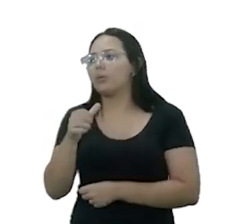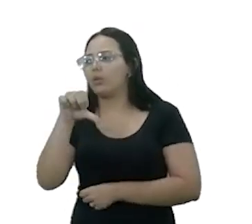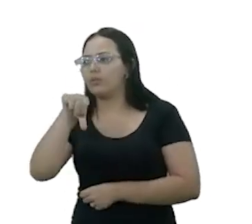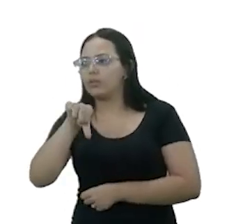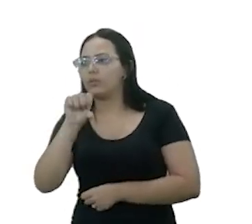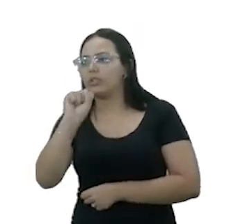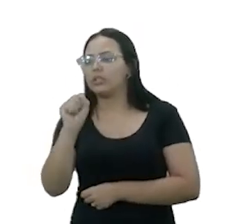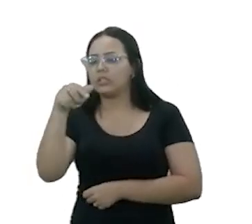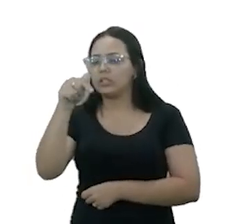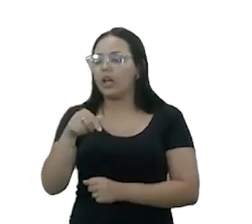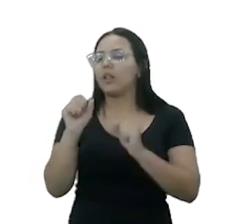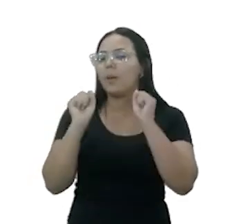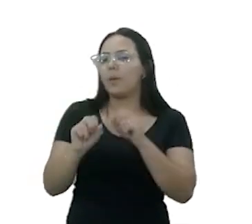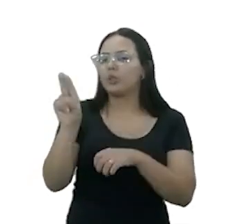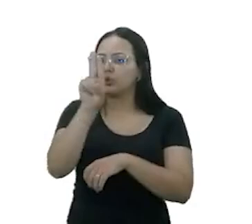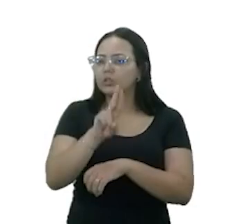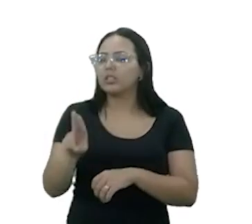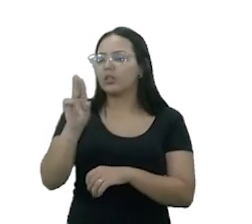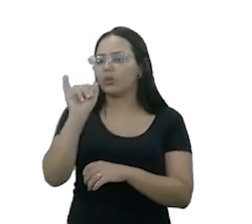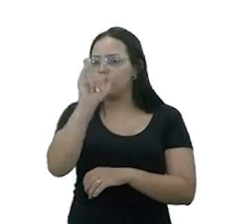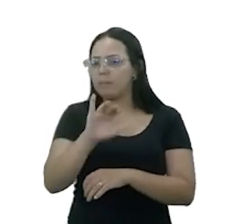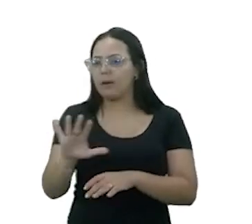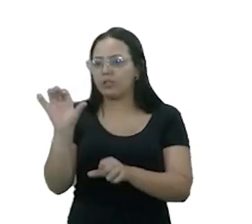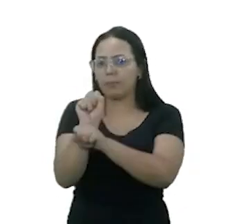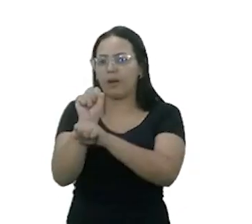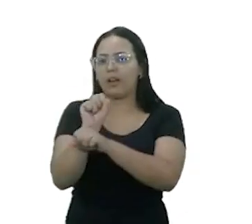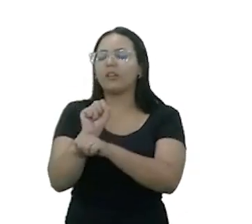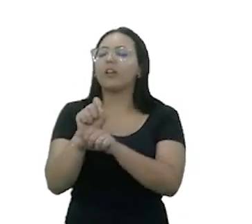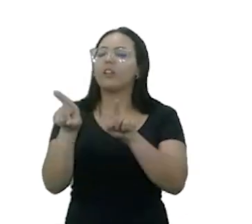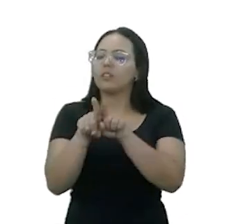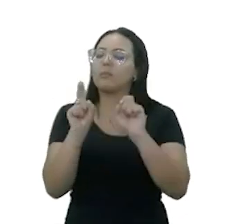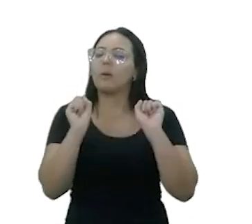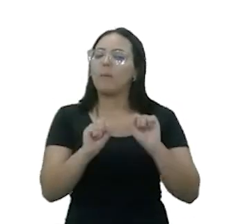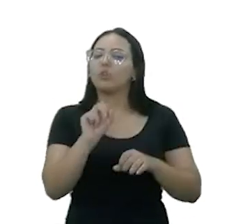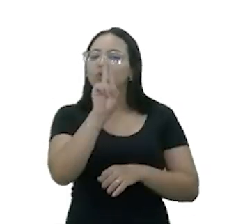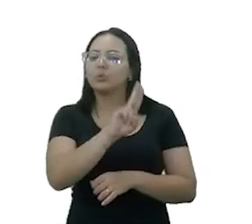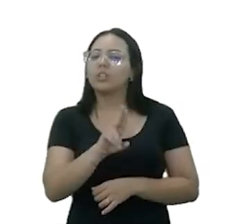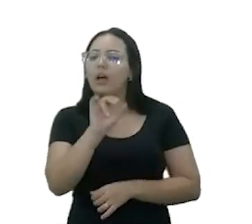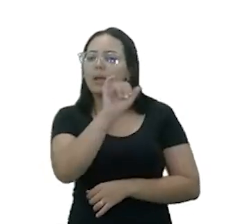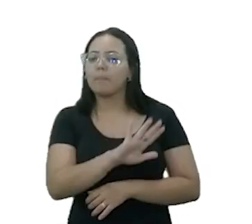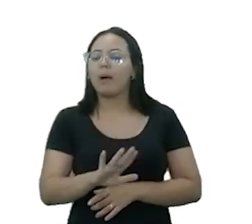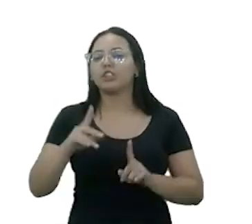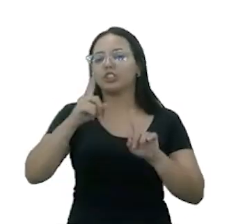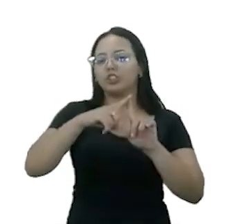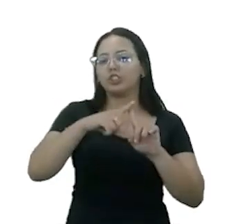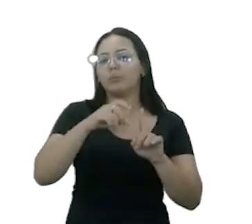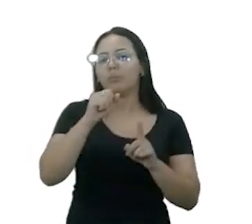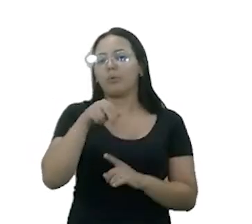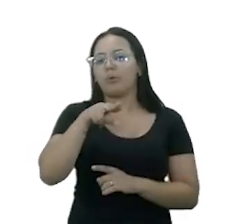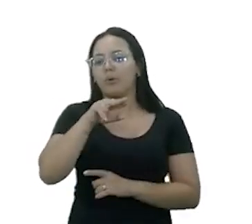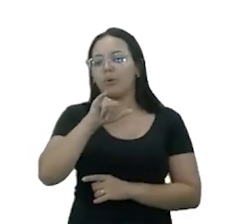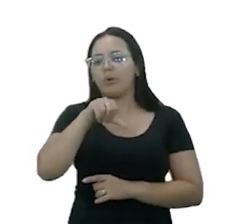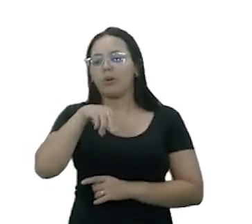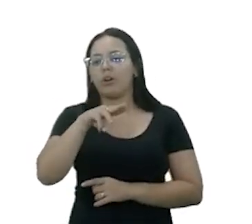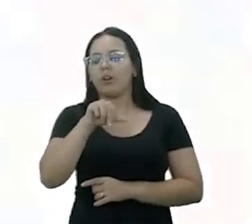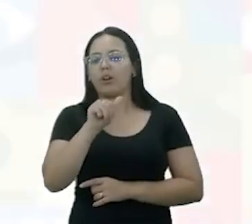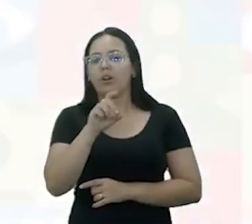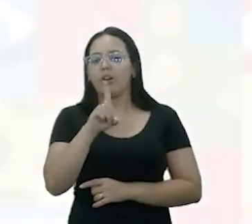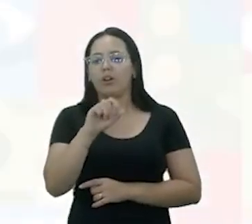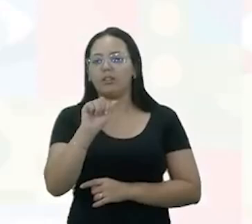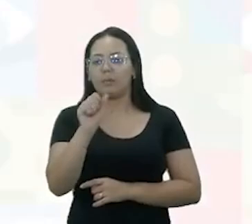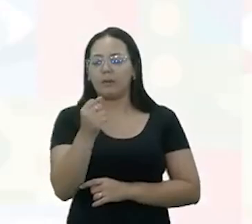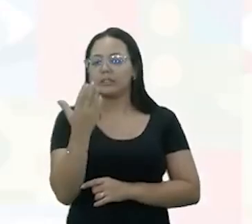ser utilizado tanto para imagens estáticas como para imagens animadas. Isso mesmo, sabe quando você